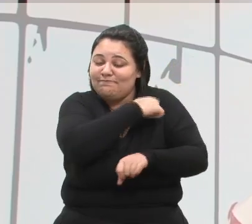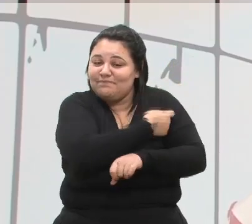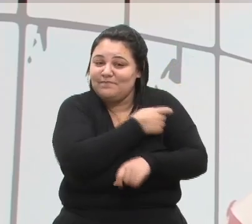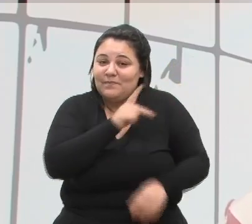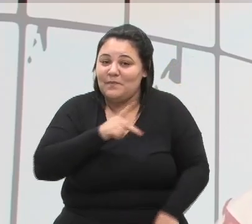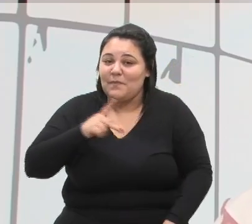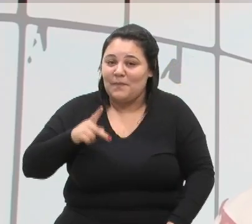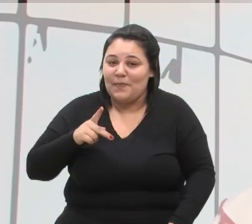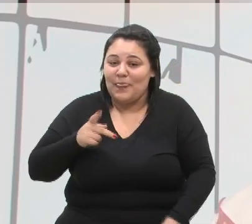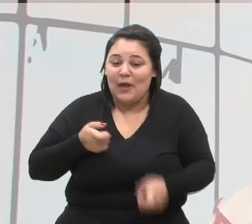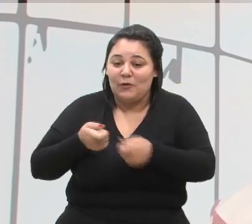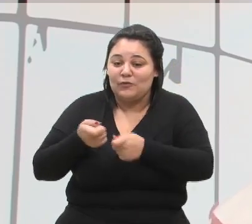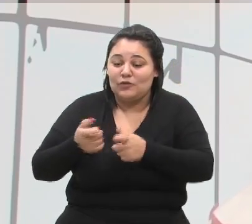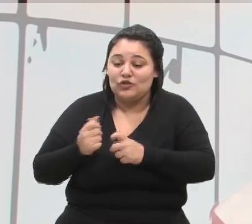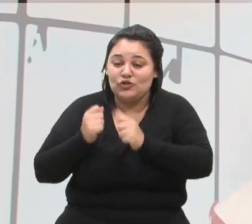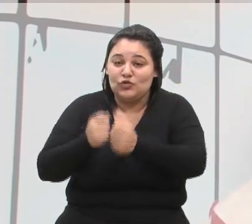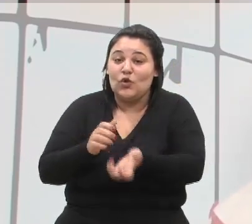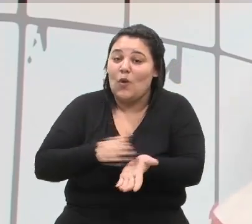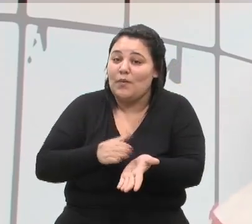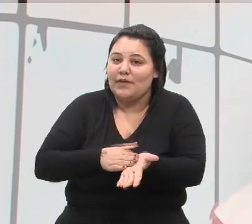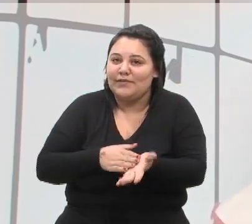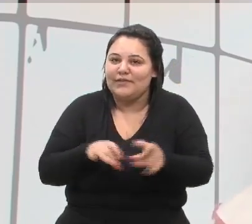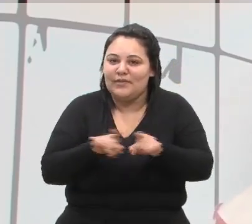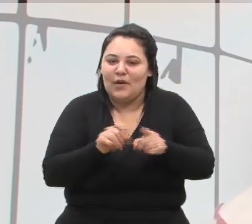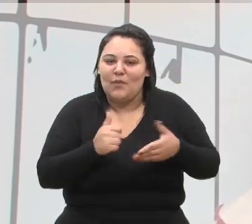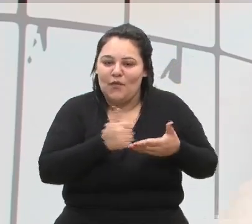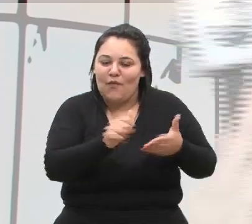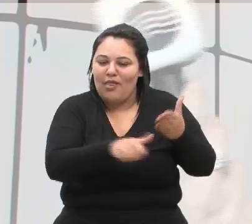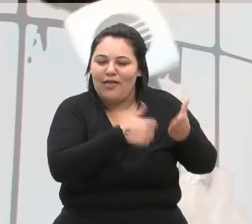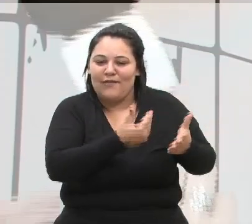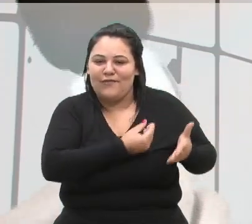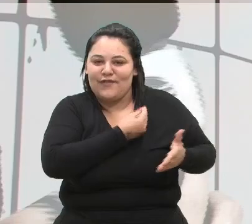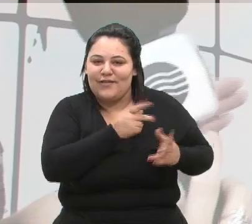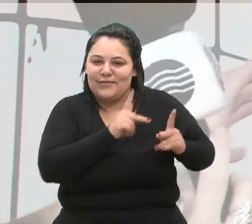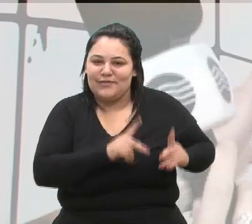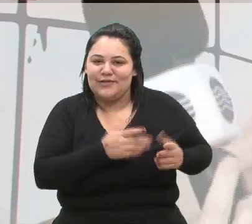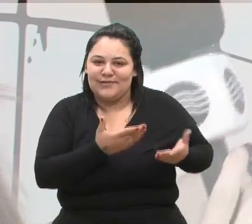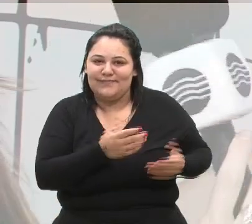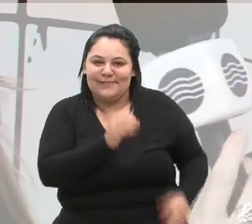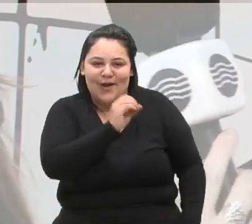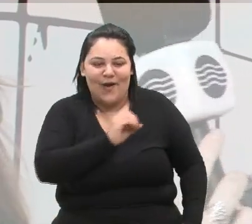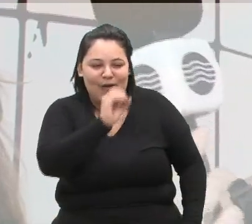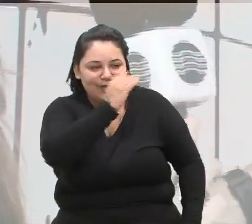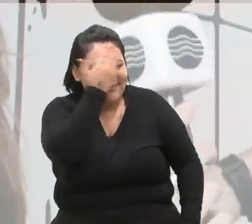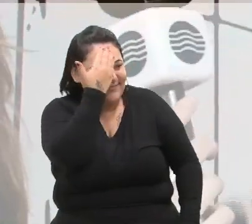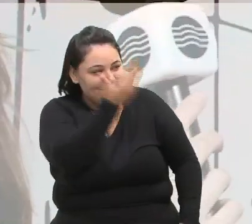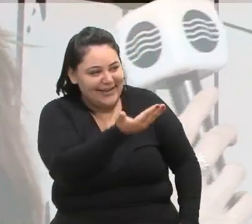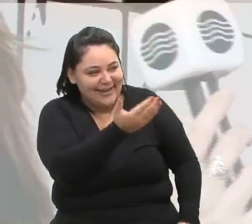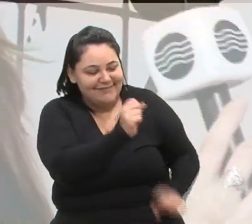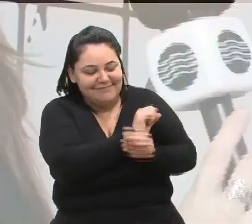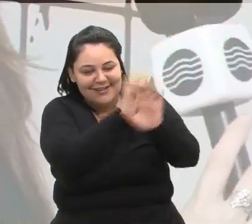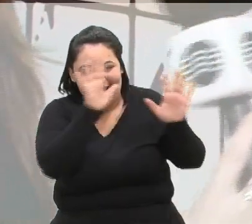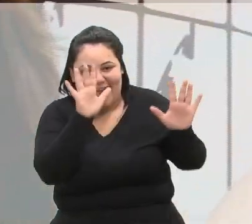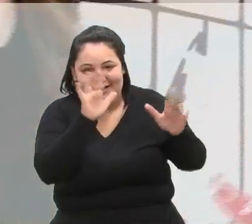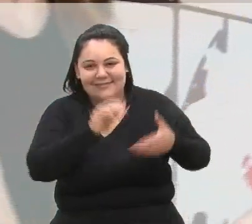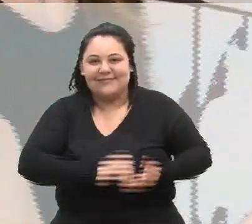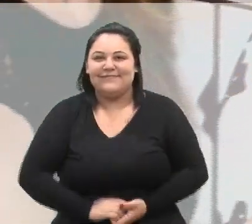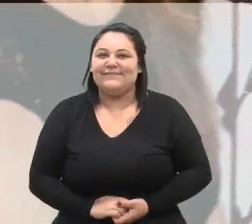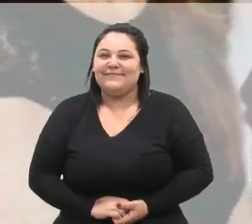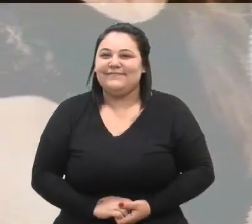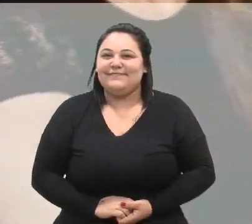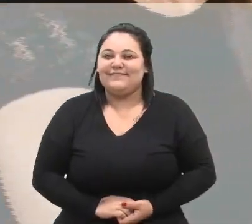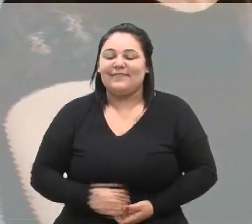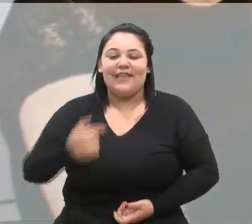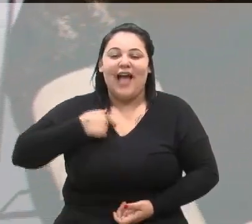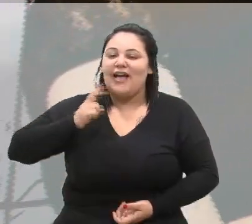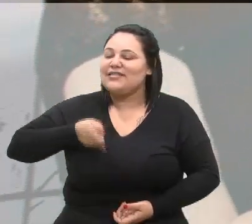fiscalizando, estando junto, em prol de melhorar a vida das pessoas. Ótimo. Obrigada pelos esclarecimentos, vereador. Estamos